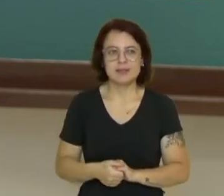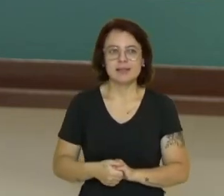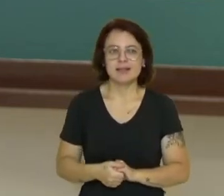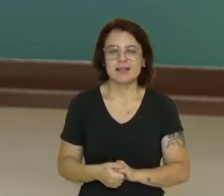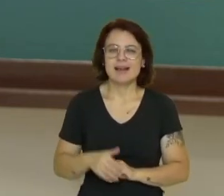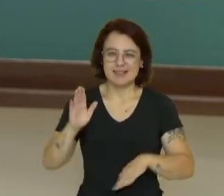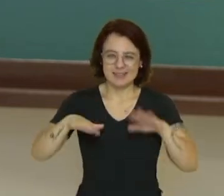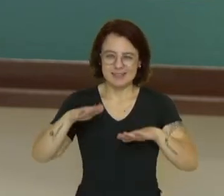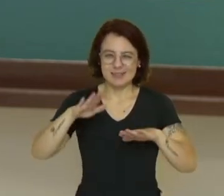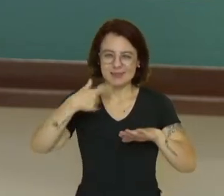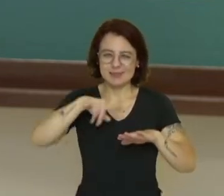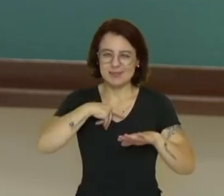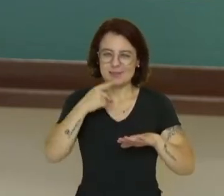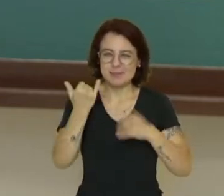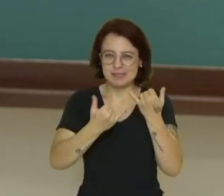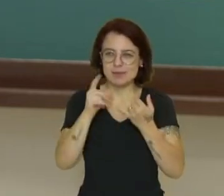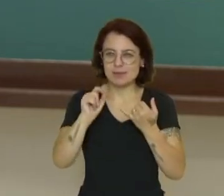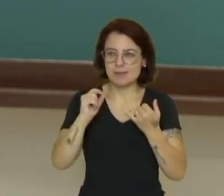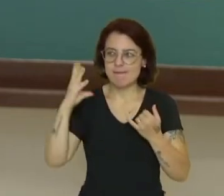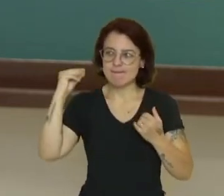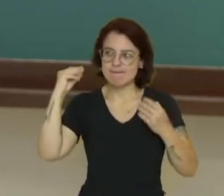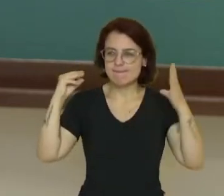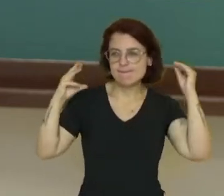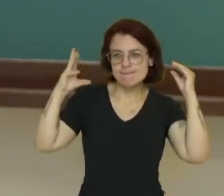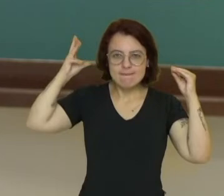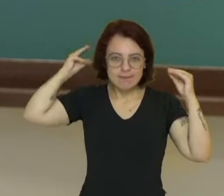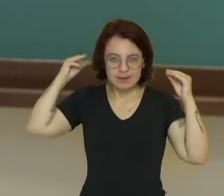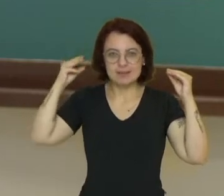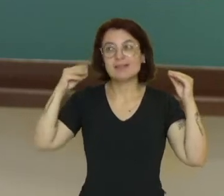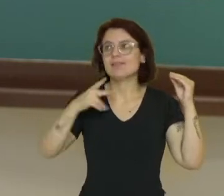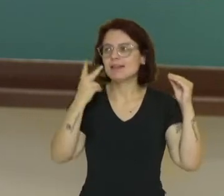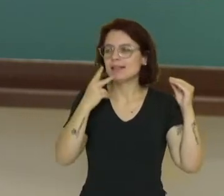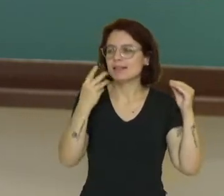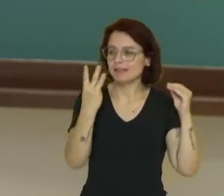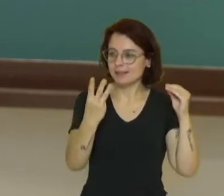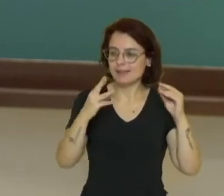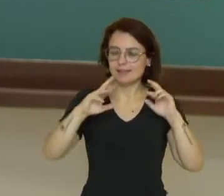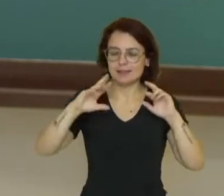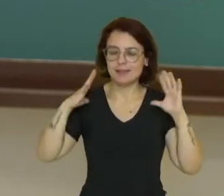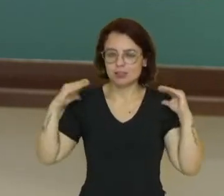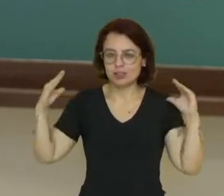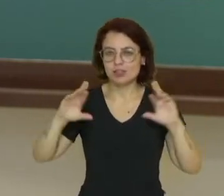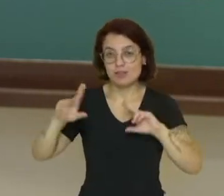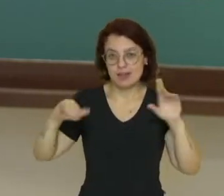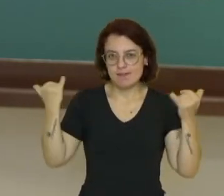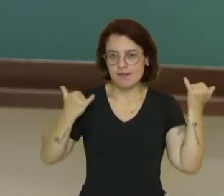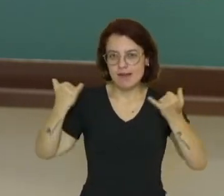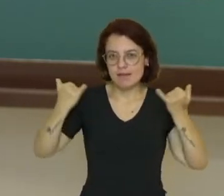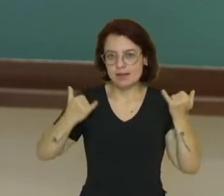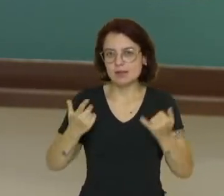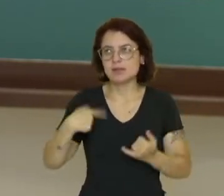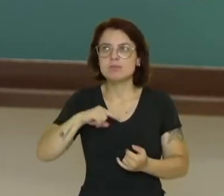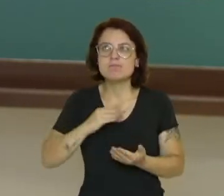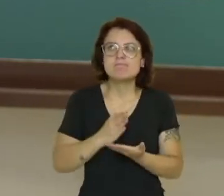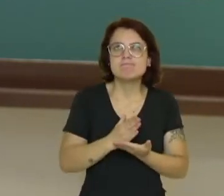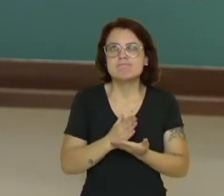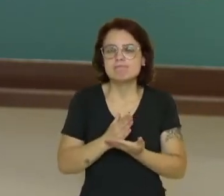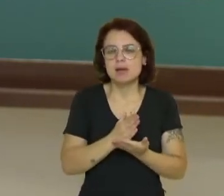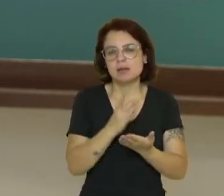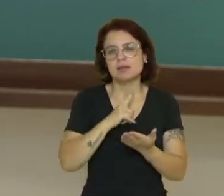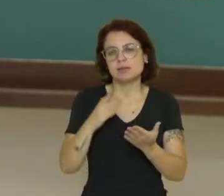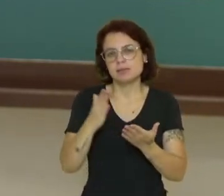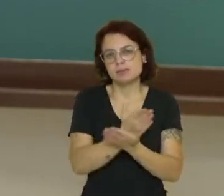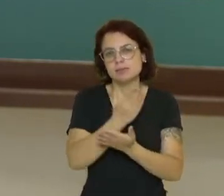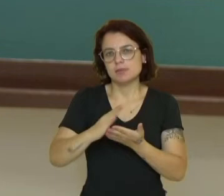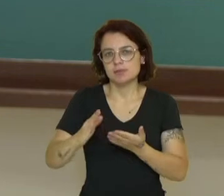um diabinho, né? Para o Platão tem 3 anjinhos que estão falando coisas diferentes. E nós somos divididos em pessoas que